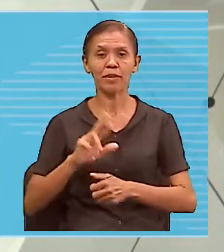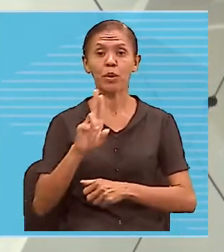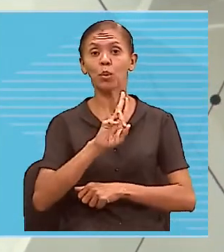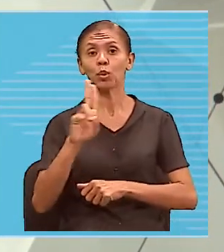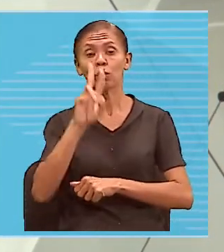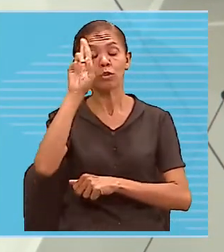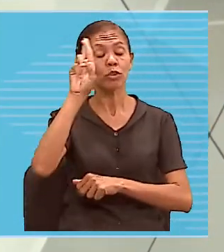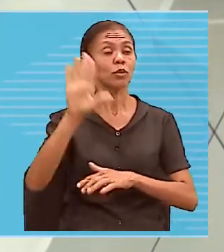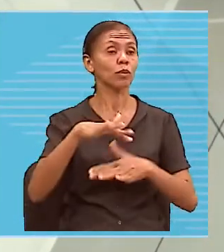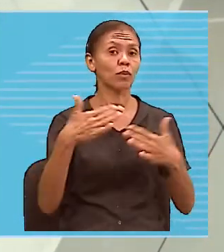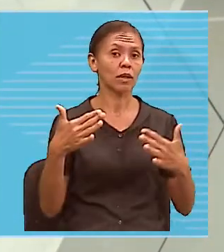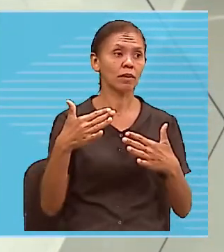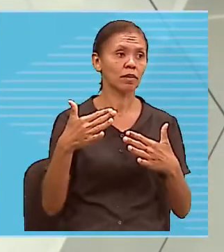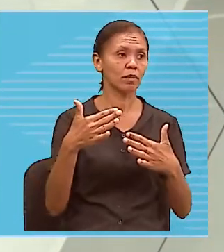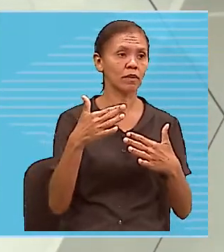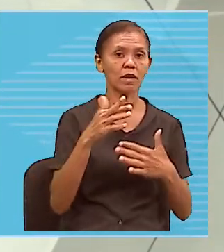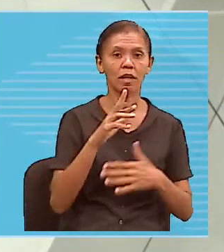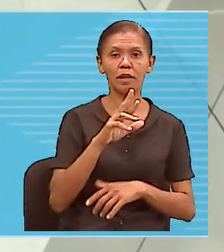desse diretor?